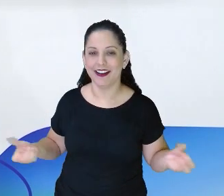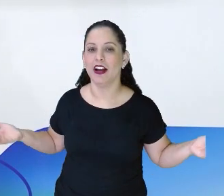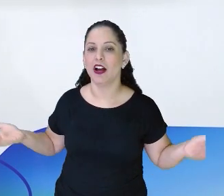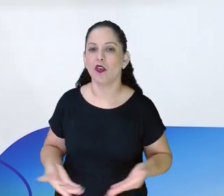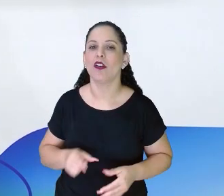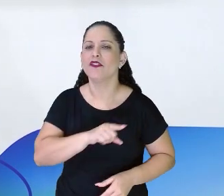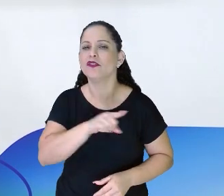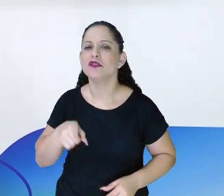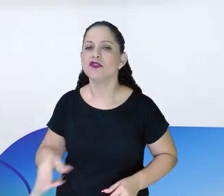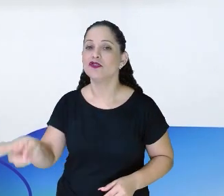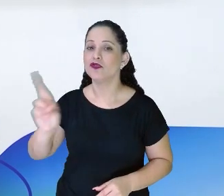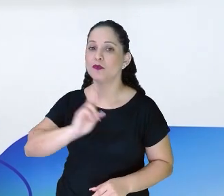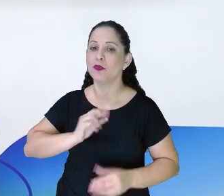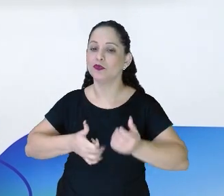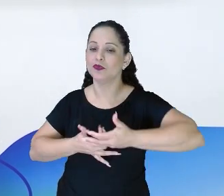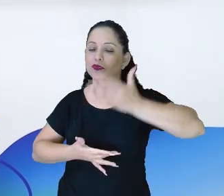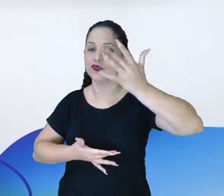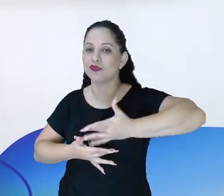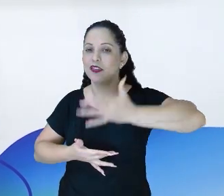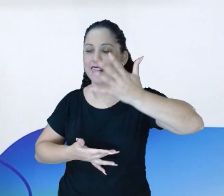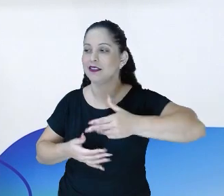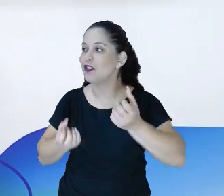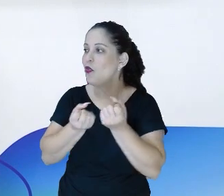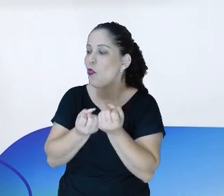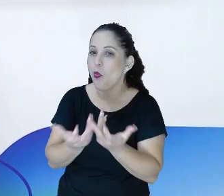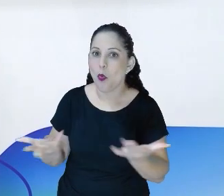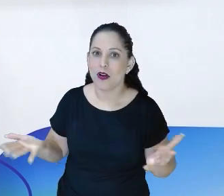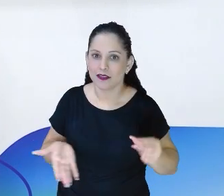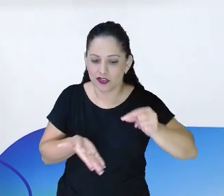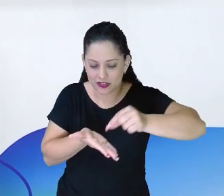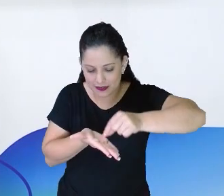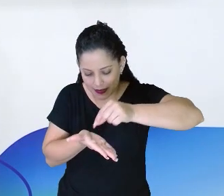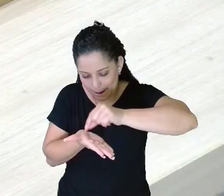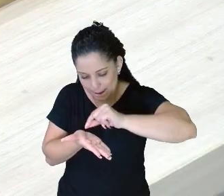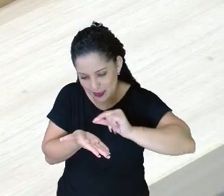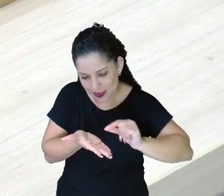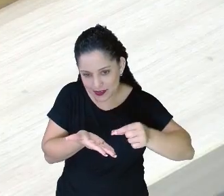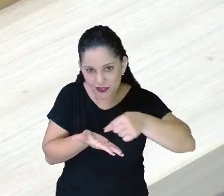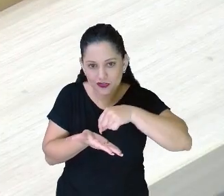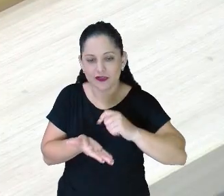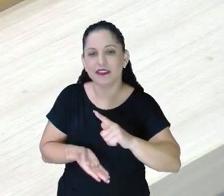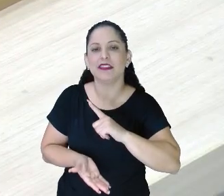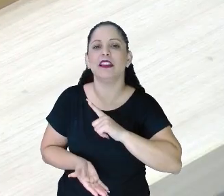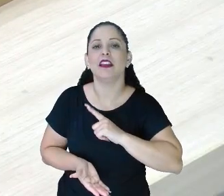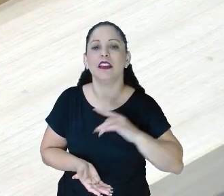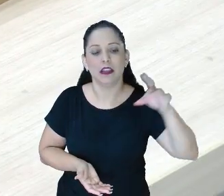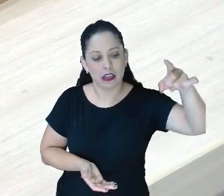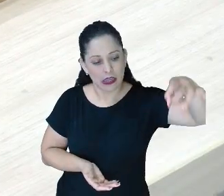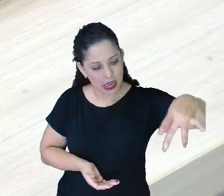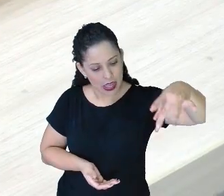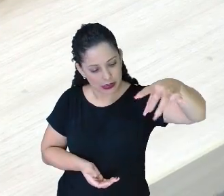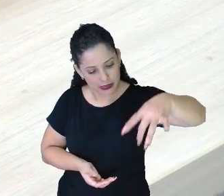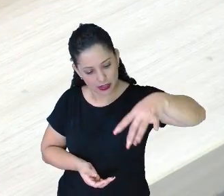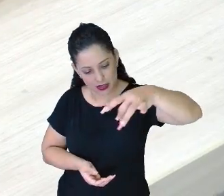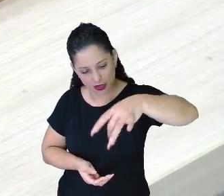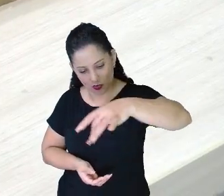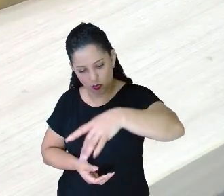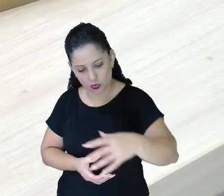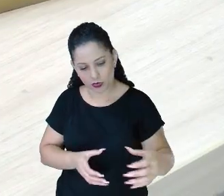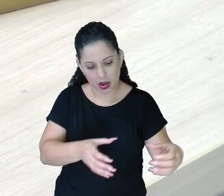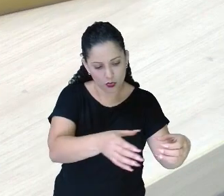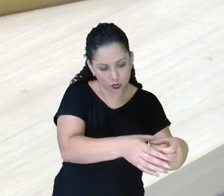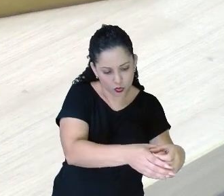Responde para mim no chat. Quantas sementes eu tenho em cada casinha